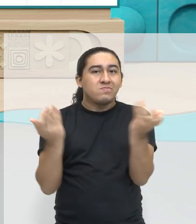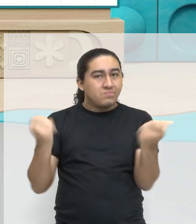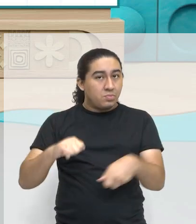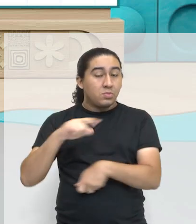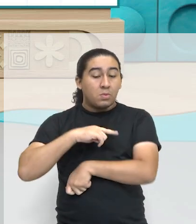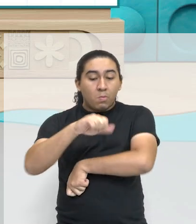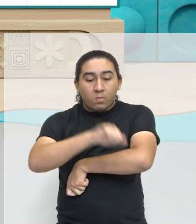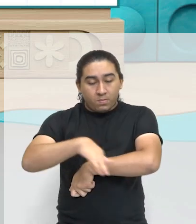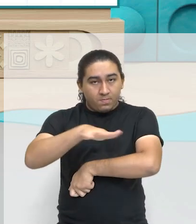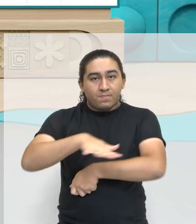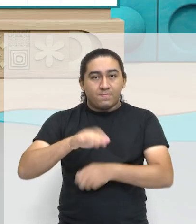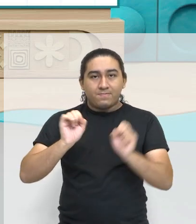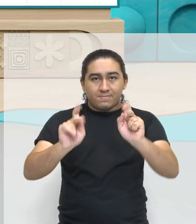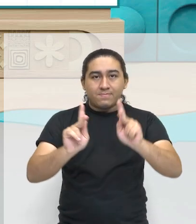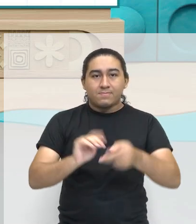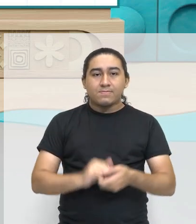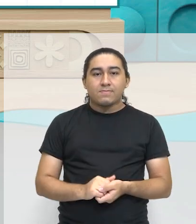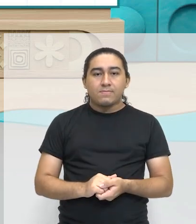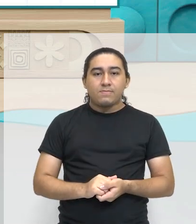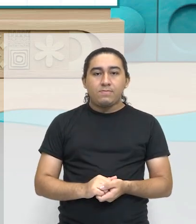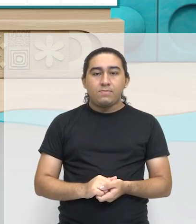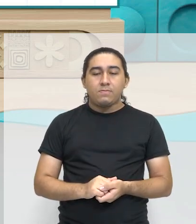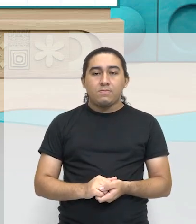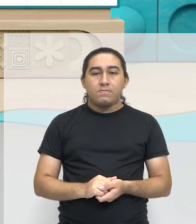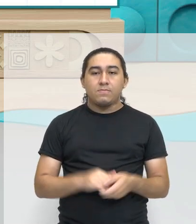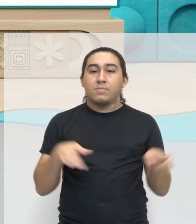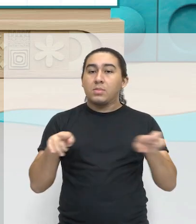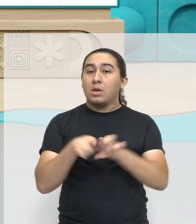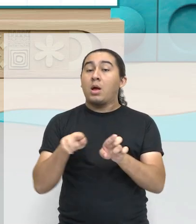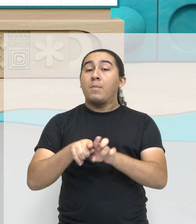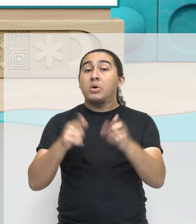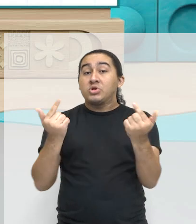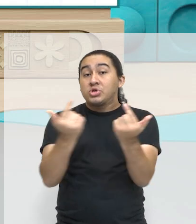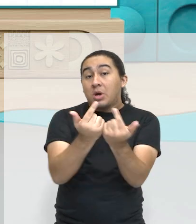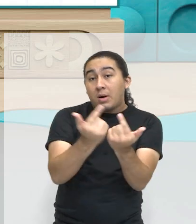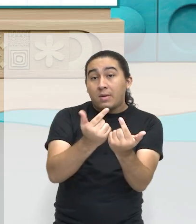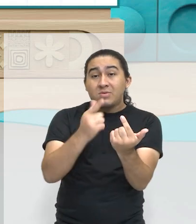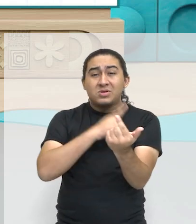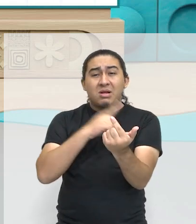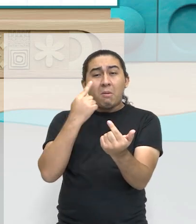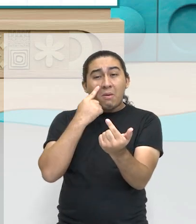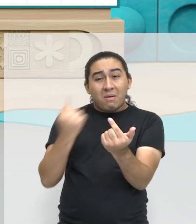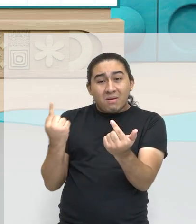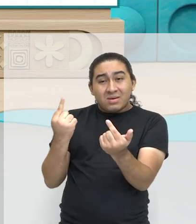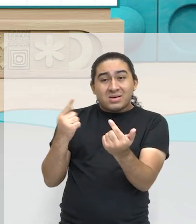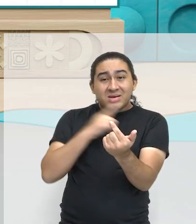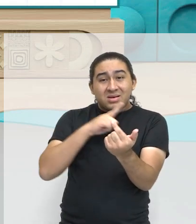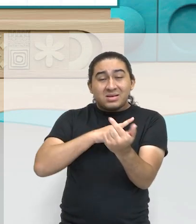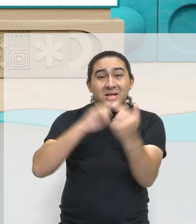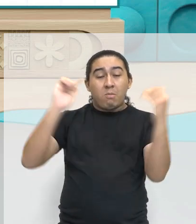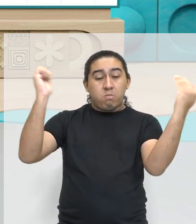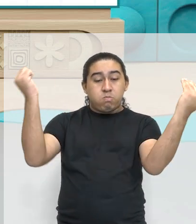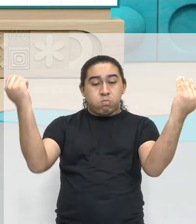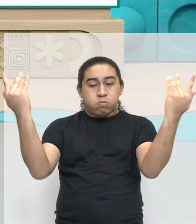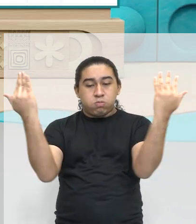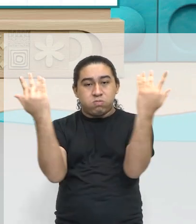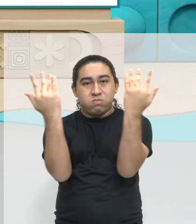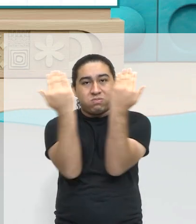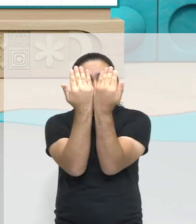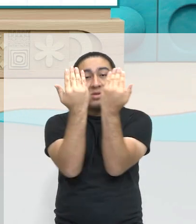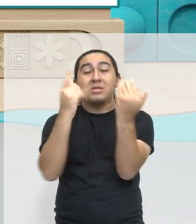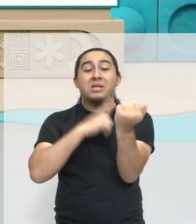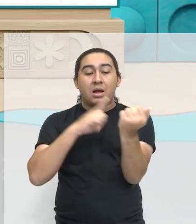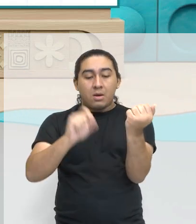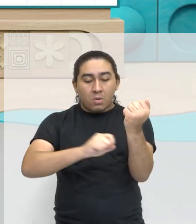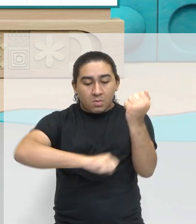matéria, quando foi trazido da Europa para compor esse cenário, certo? E